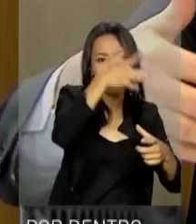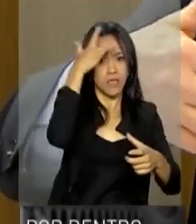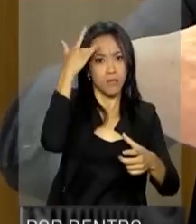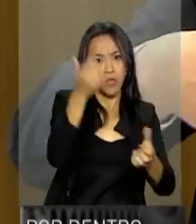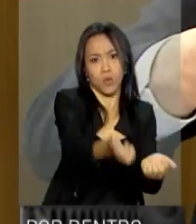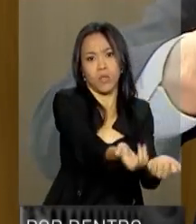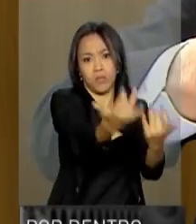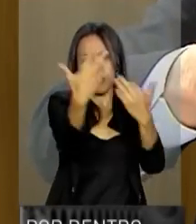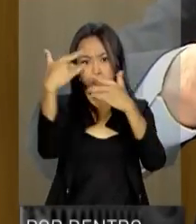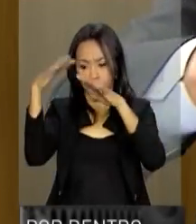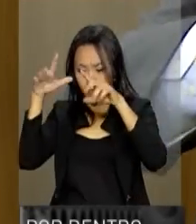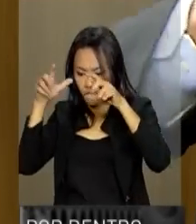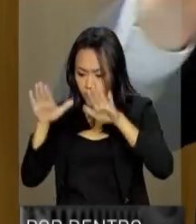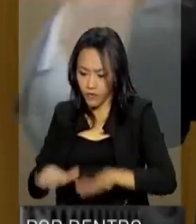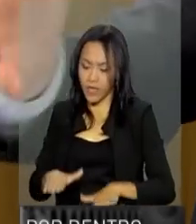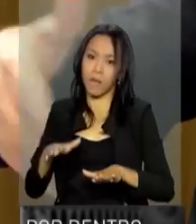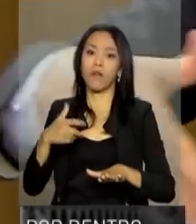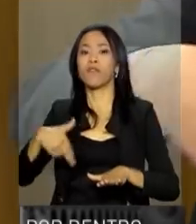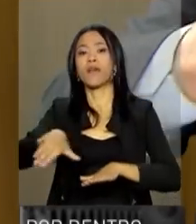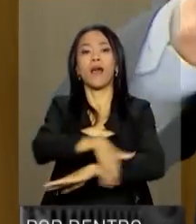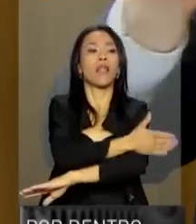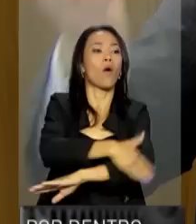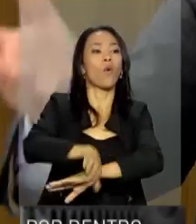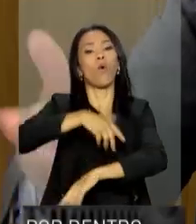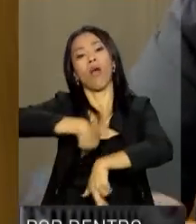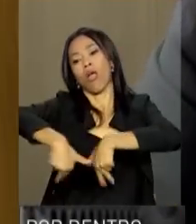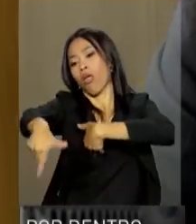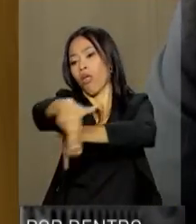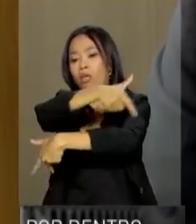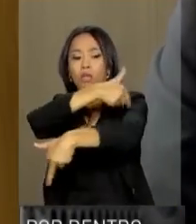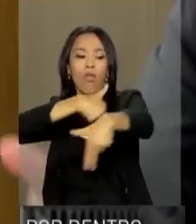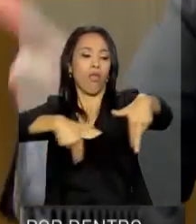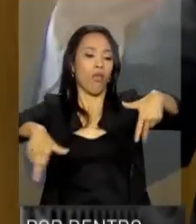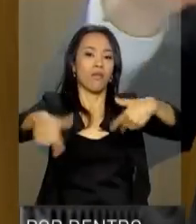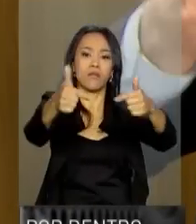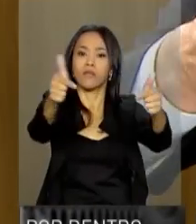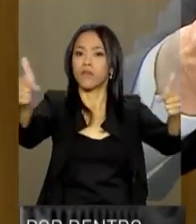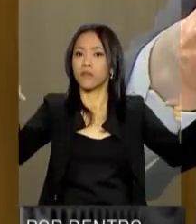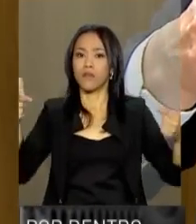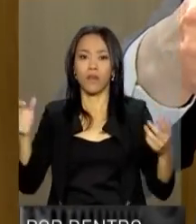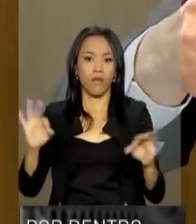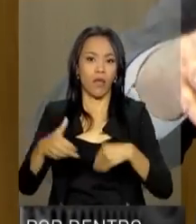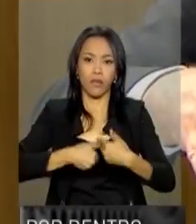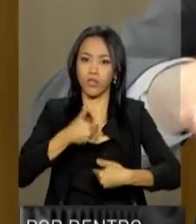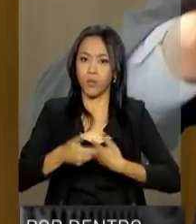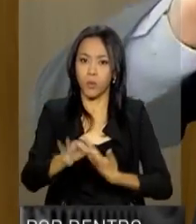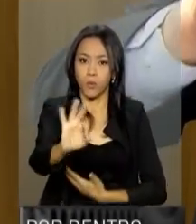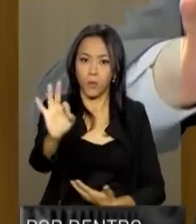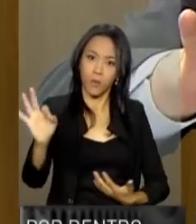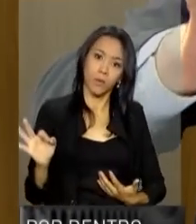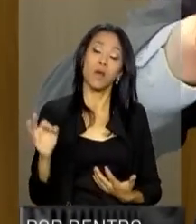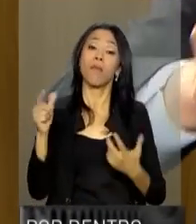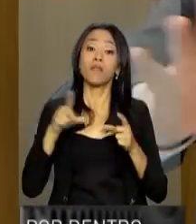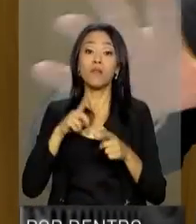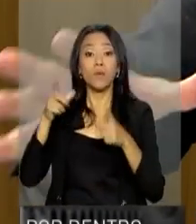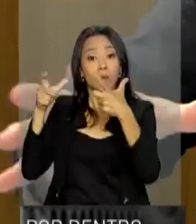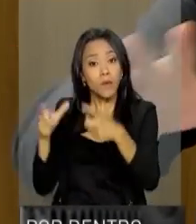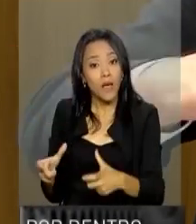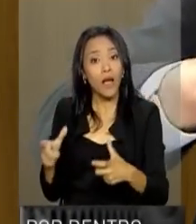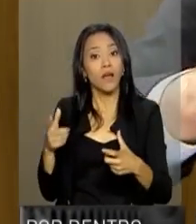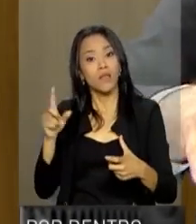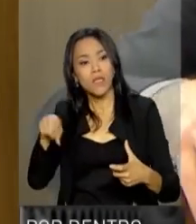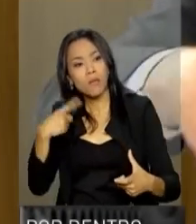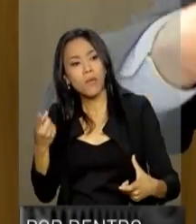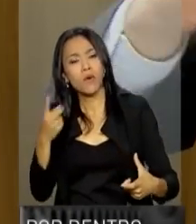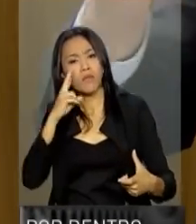é evelyn perambulando pelas ruas sem nenhum tipo de atendimento onde elas possam ter um atendimento e possa ser feita uma triagem